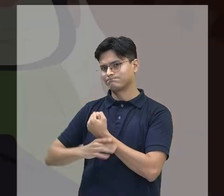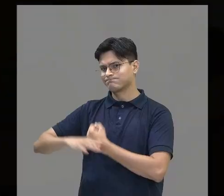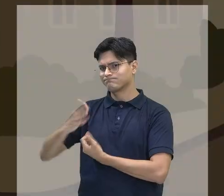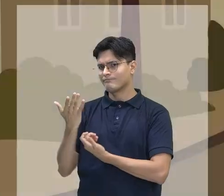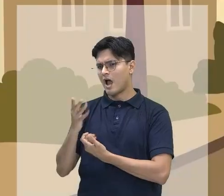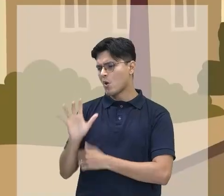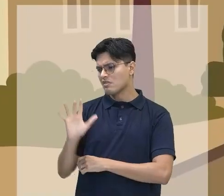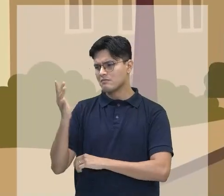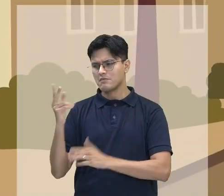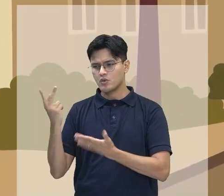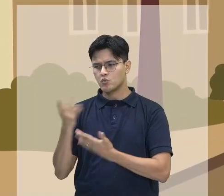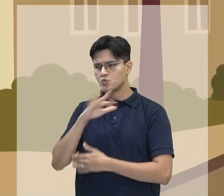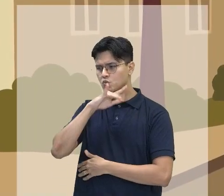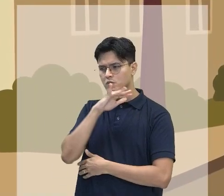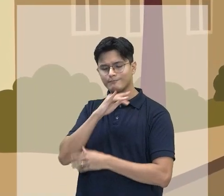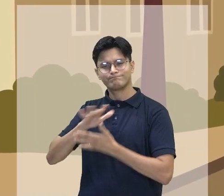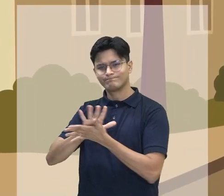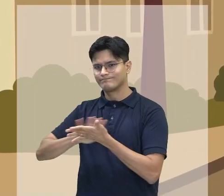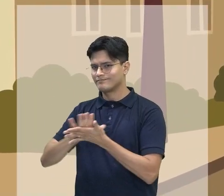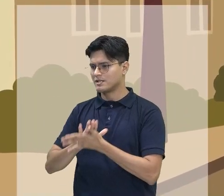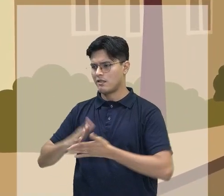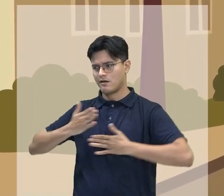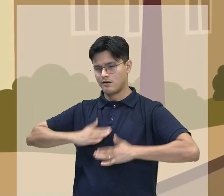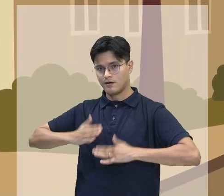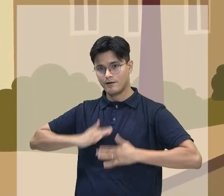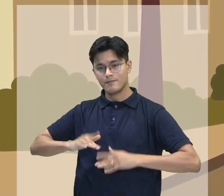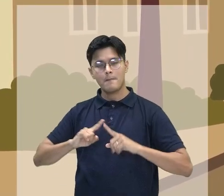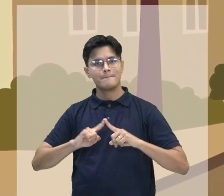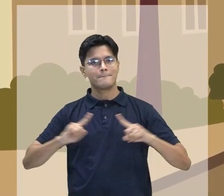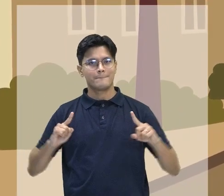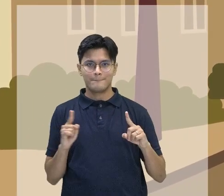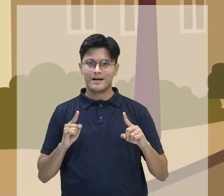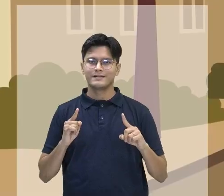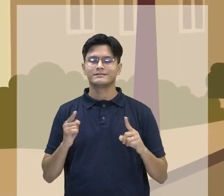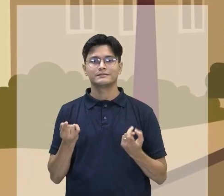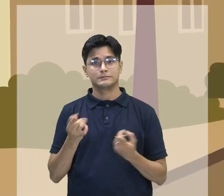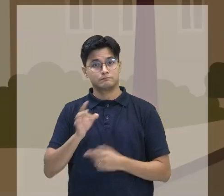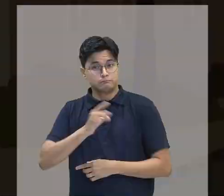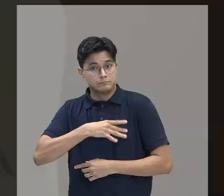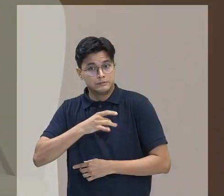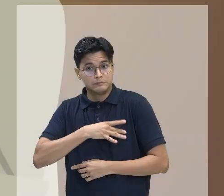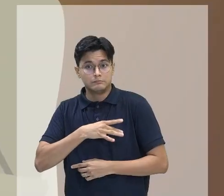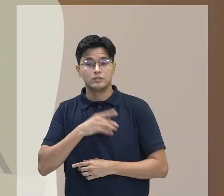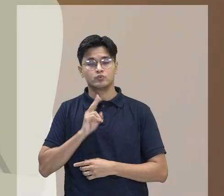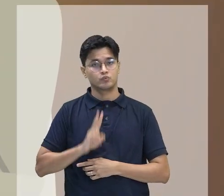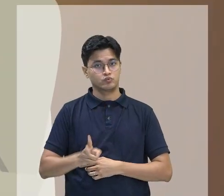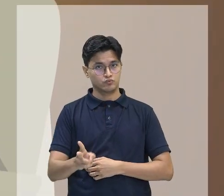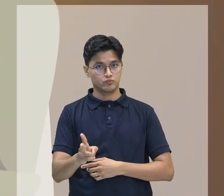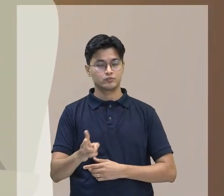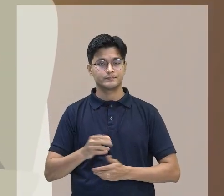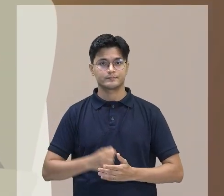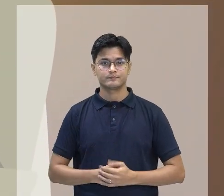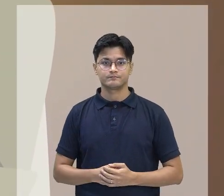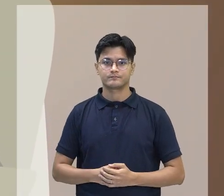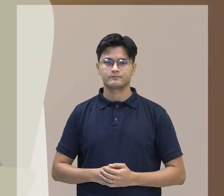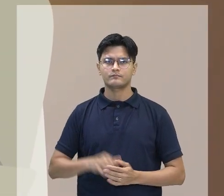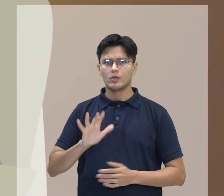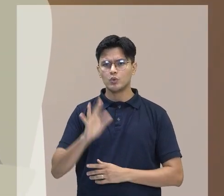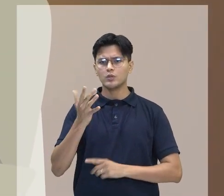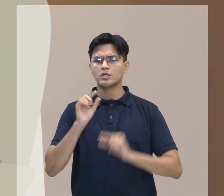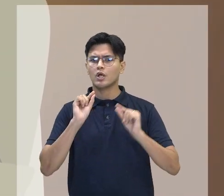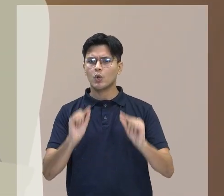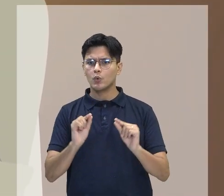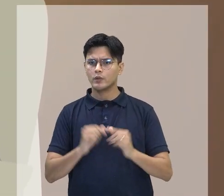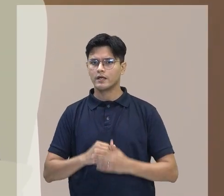acontecerá. Mesmo assim, o medo e a tensão permanecem no ar. Um dia, Camilo recebe um bilhete